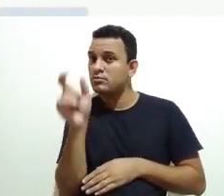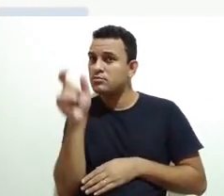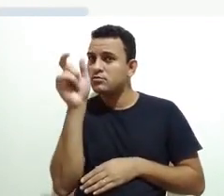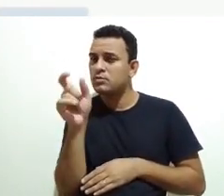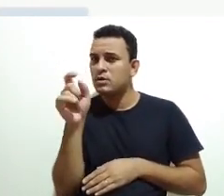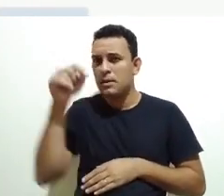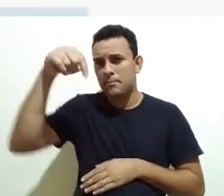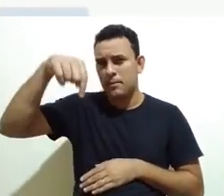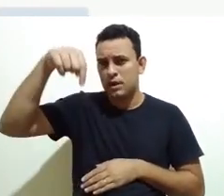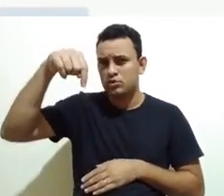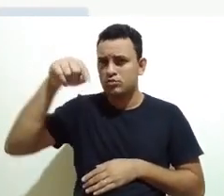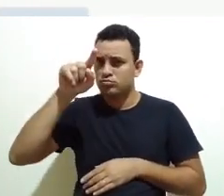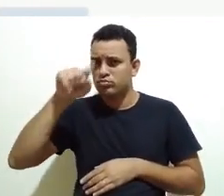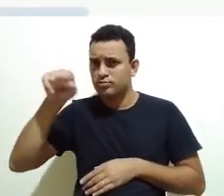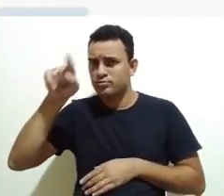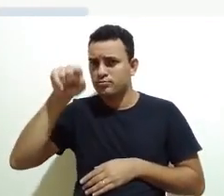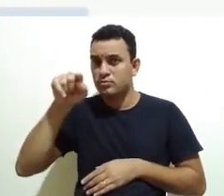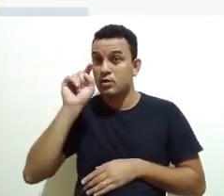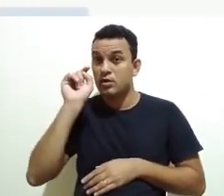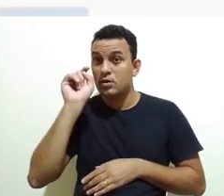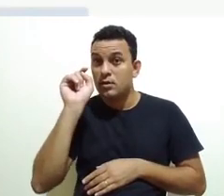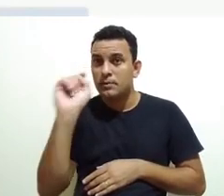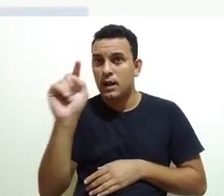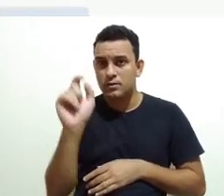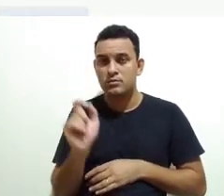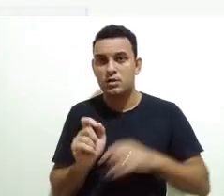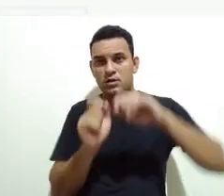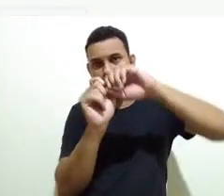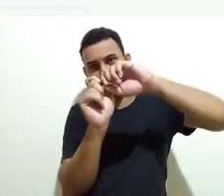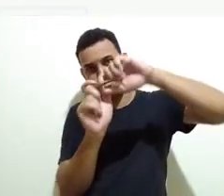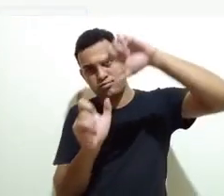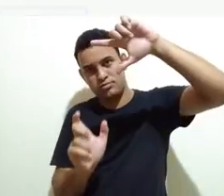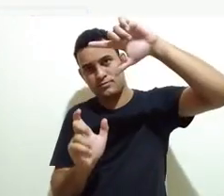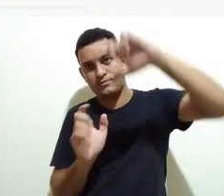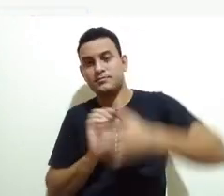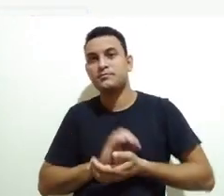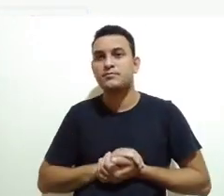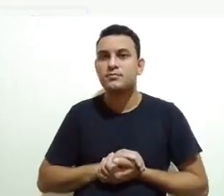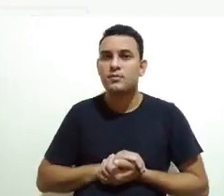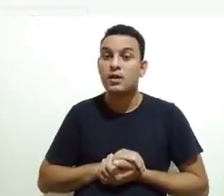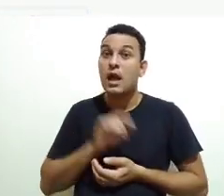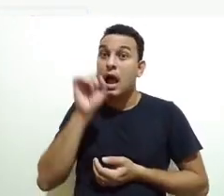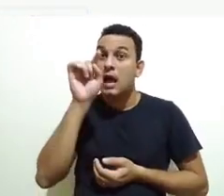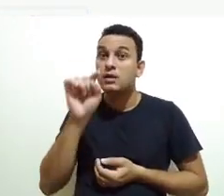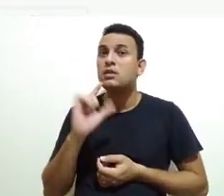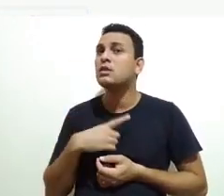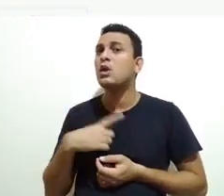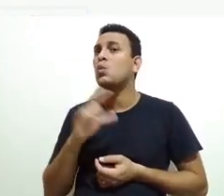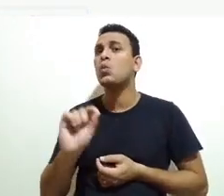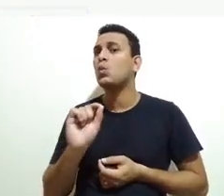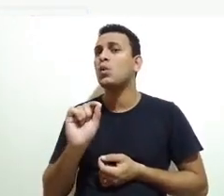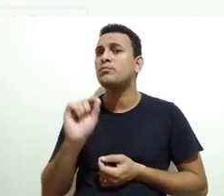Perceba que no lado direito deste botão há uma seta para baixo. Ao clicar nesta seta, surgirá uma